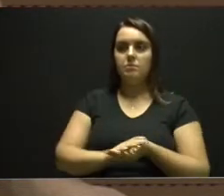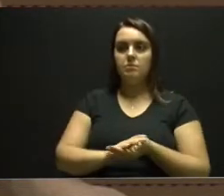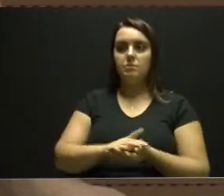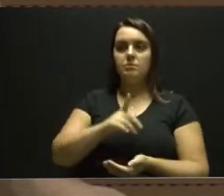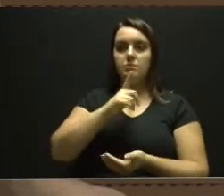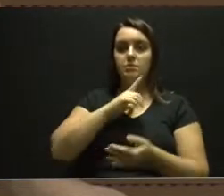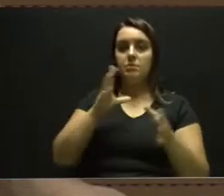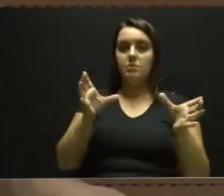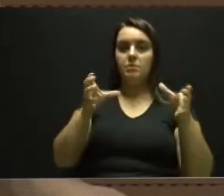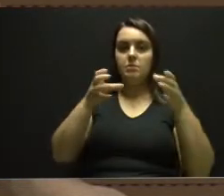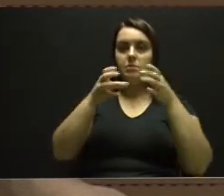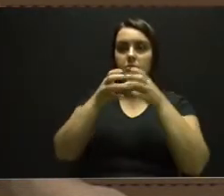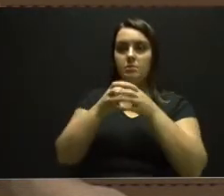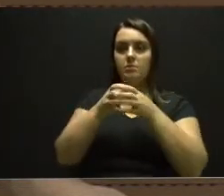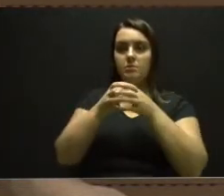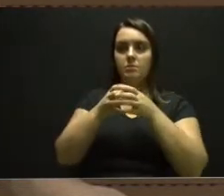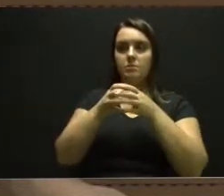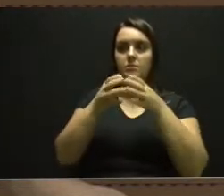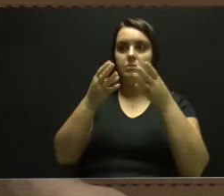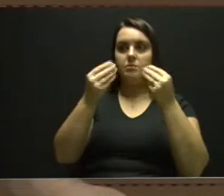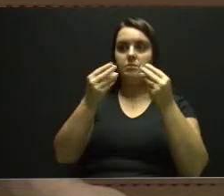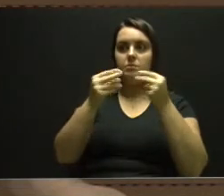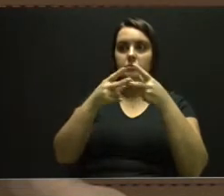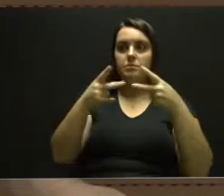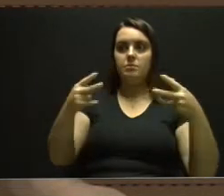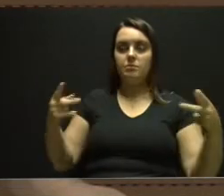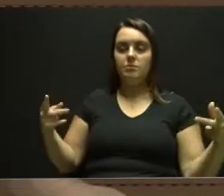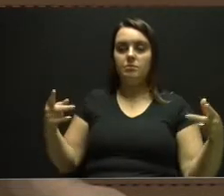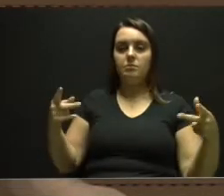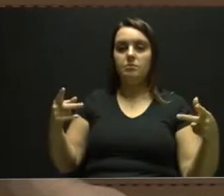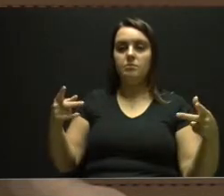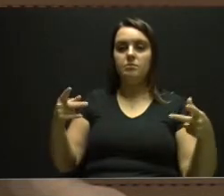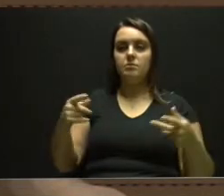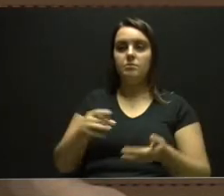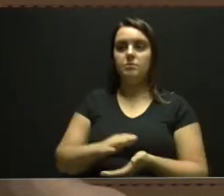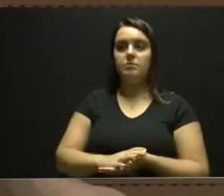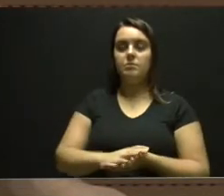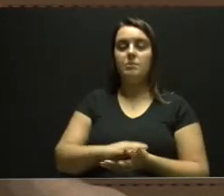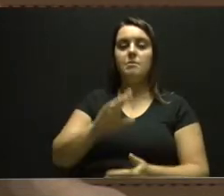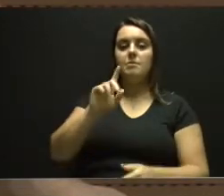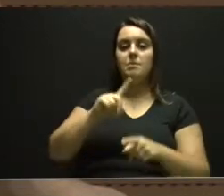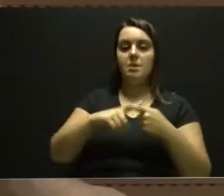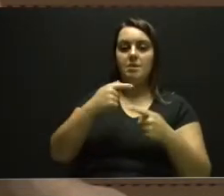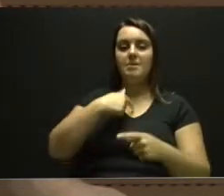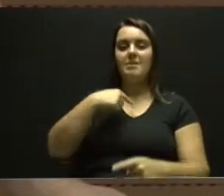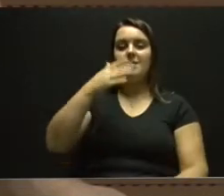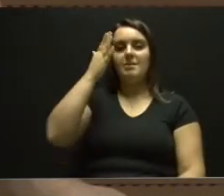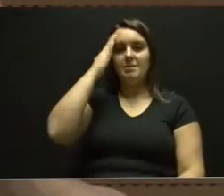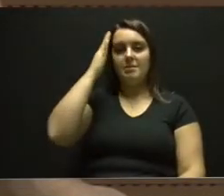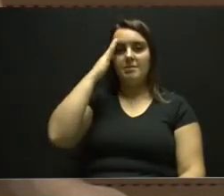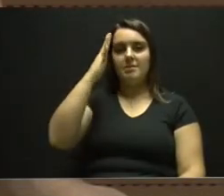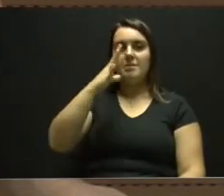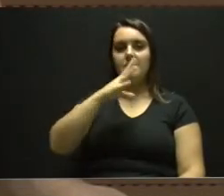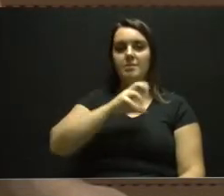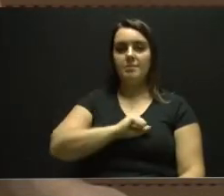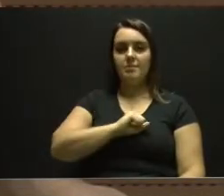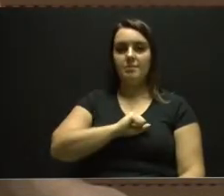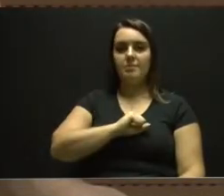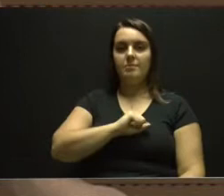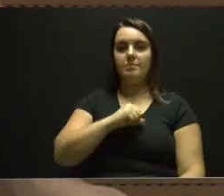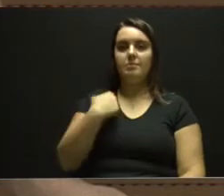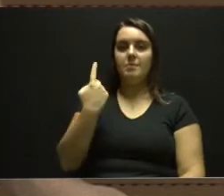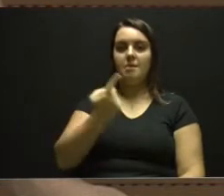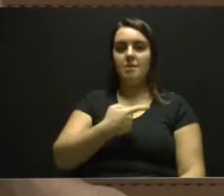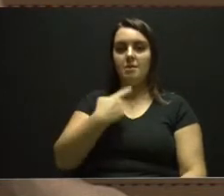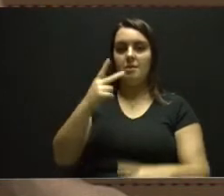tem uma equipe bem numerosa poder escolher outras pessoas mas eu sei que ele me ama a gente briga já cheguei até